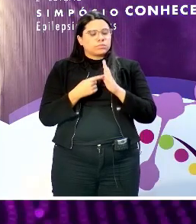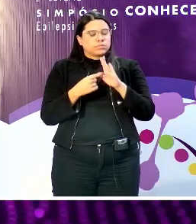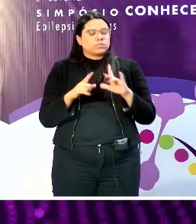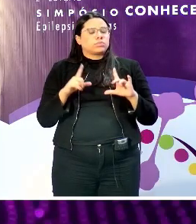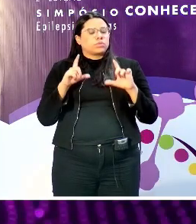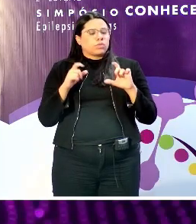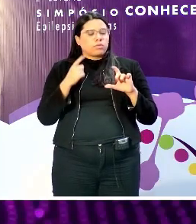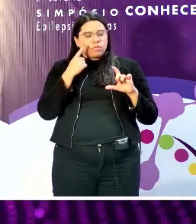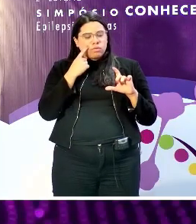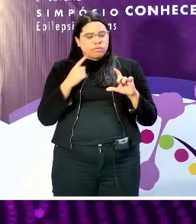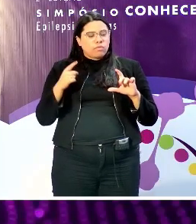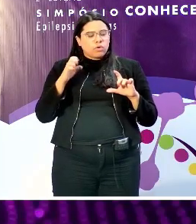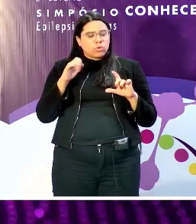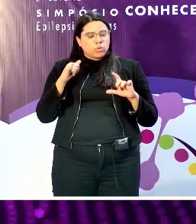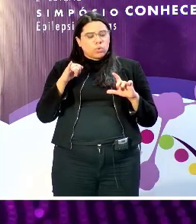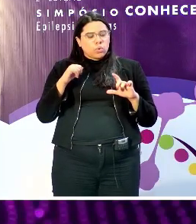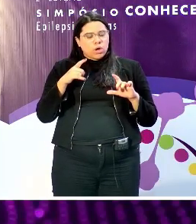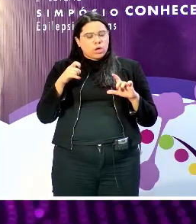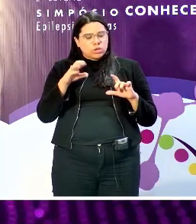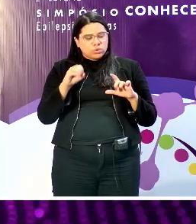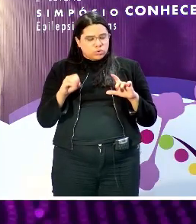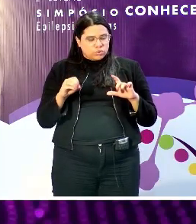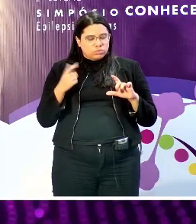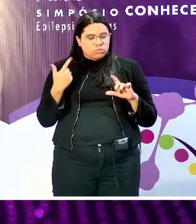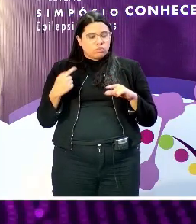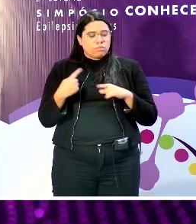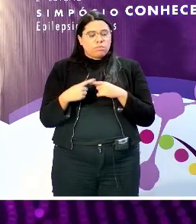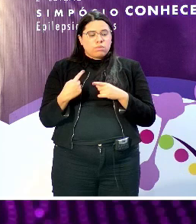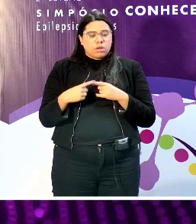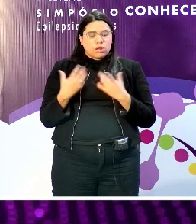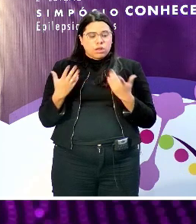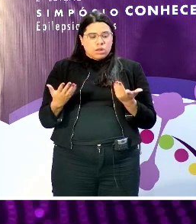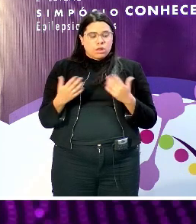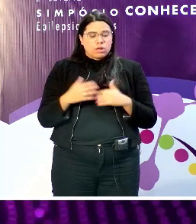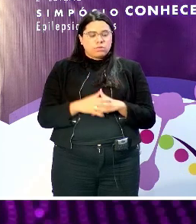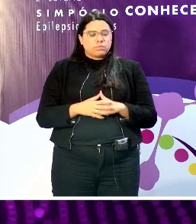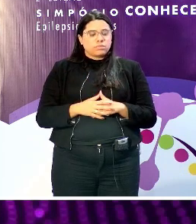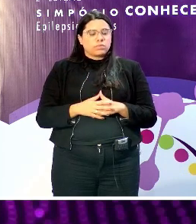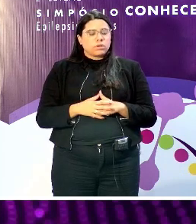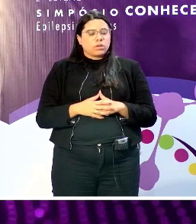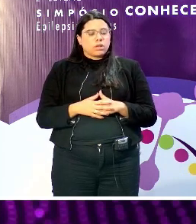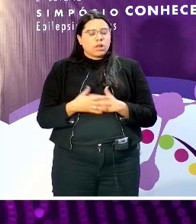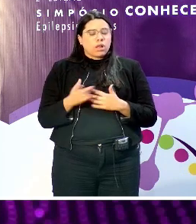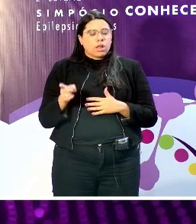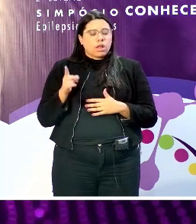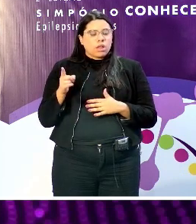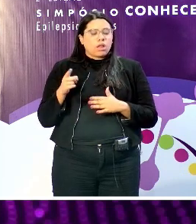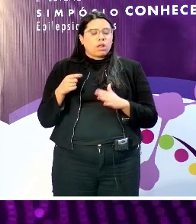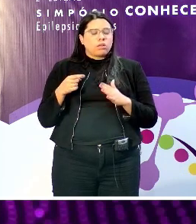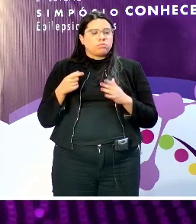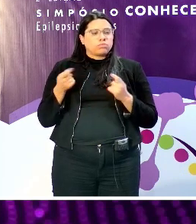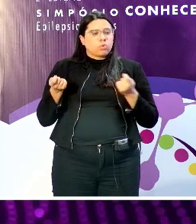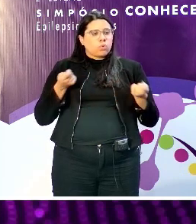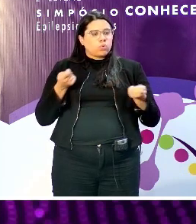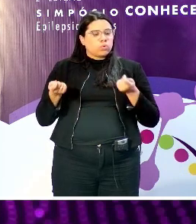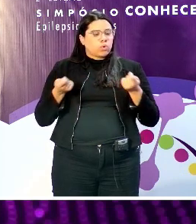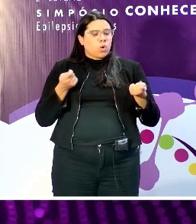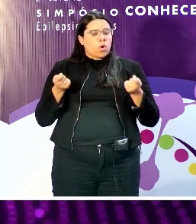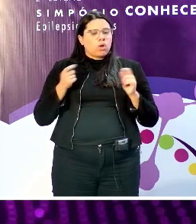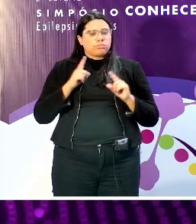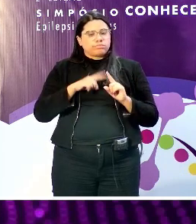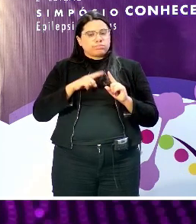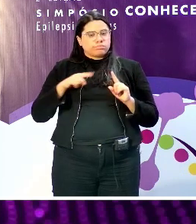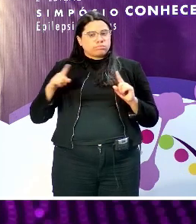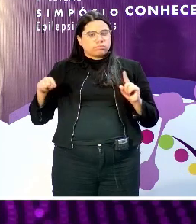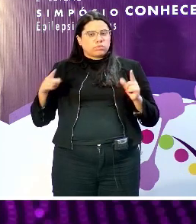do eixo córtico-talâmico? Porque ele que vai comandar, basicamente, essas ondas, e é